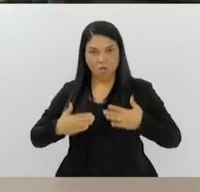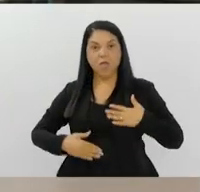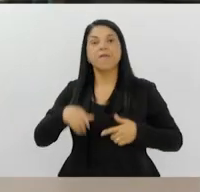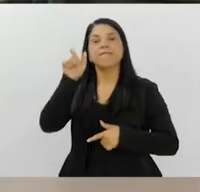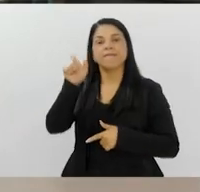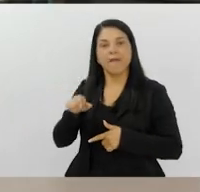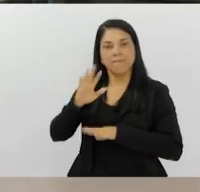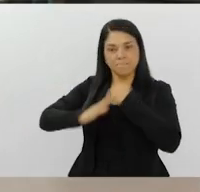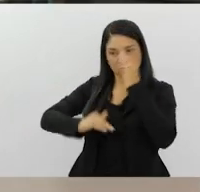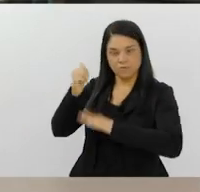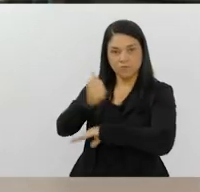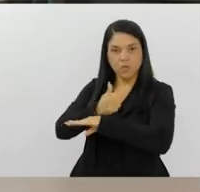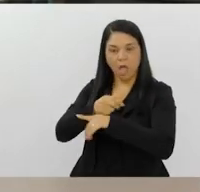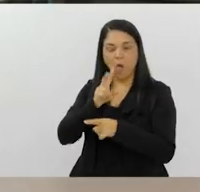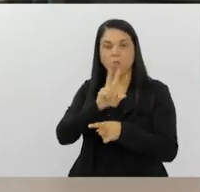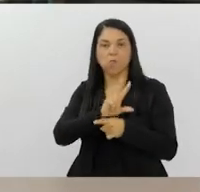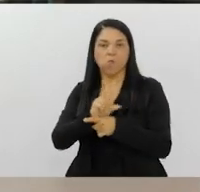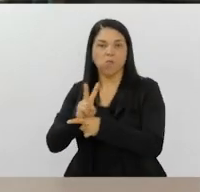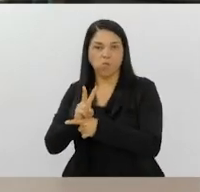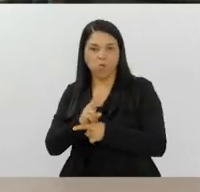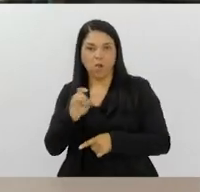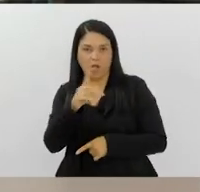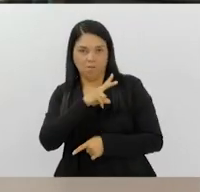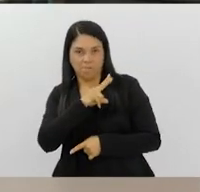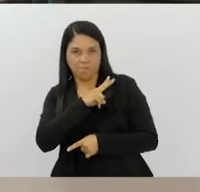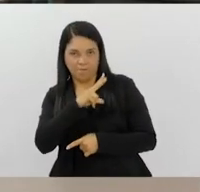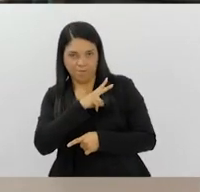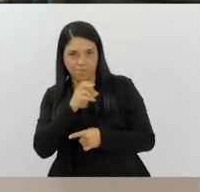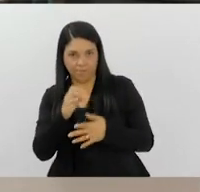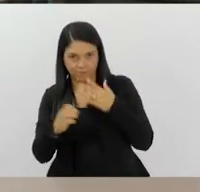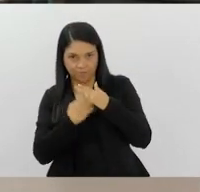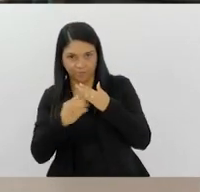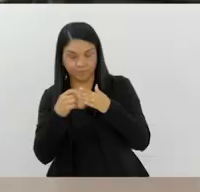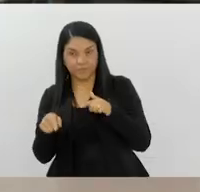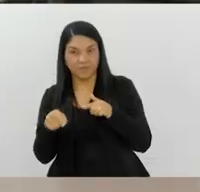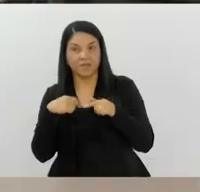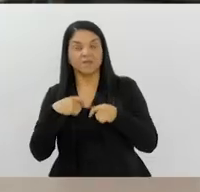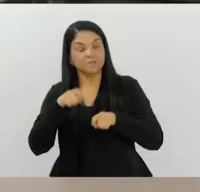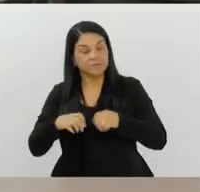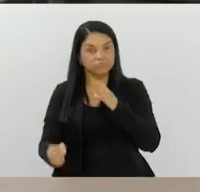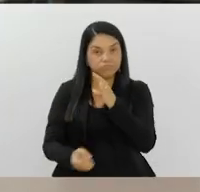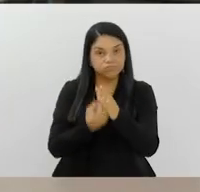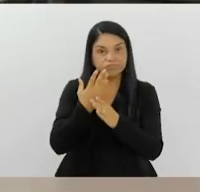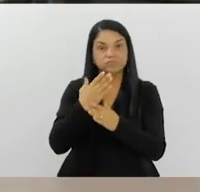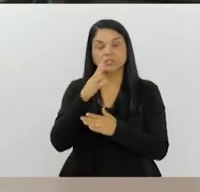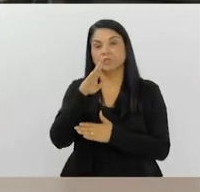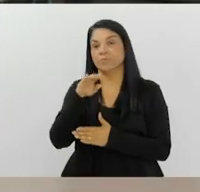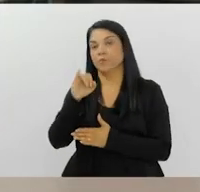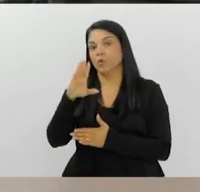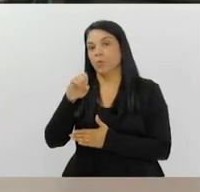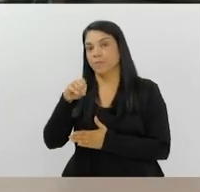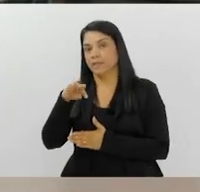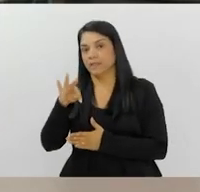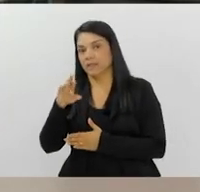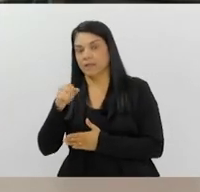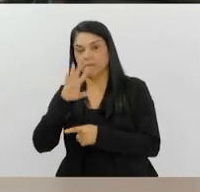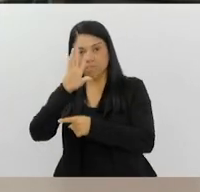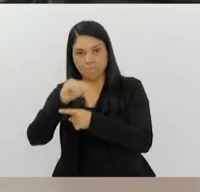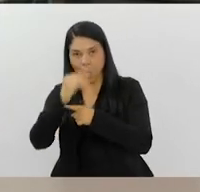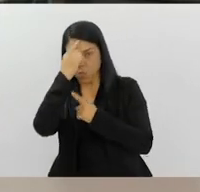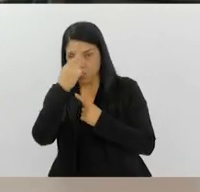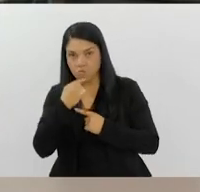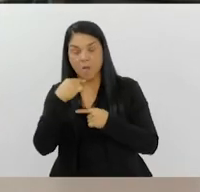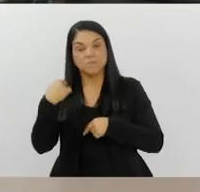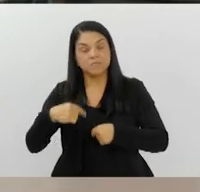privado é isso que acontece então eu acho importante quando a gente fala de implementação de biometria facial ter um contato e ter um